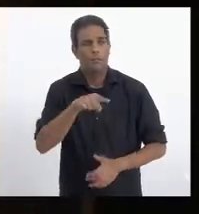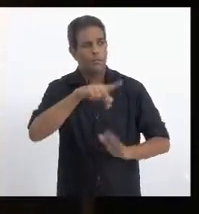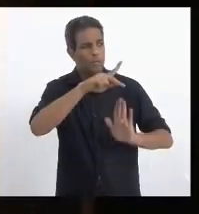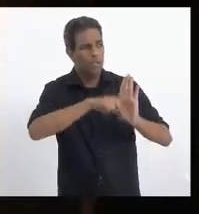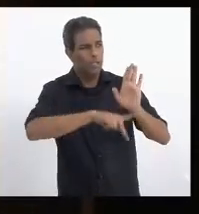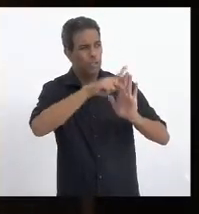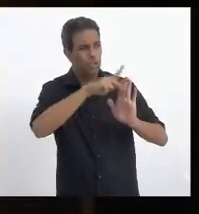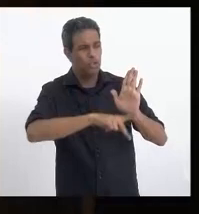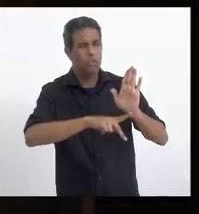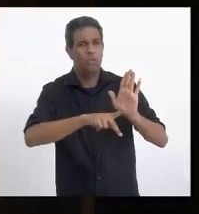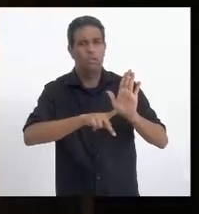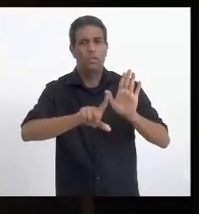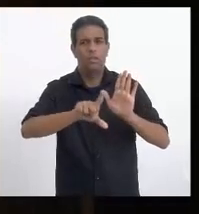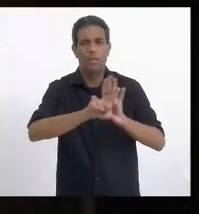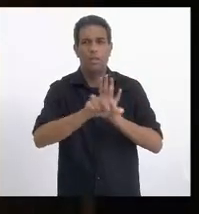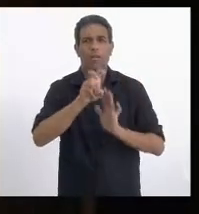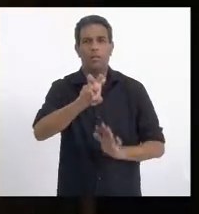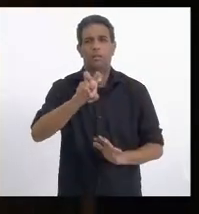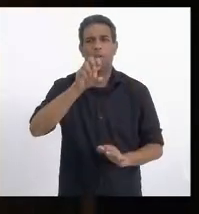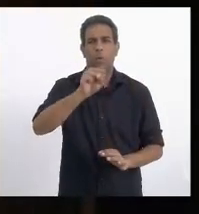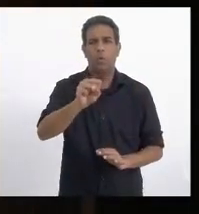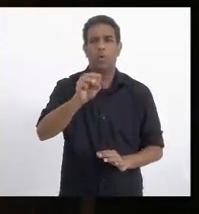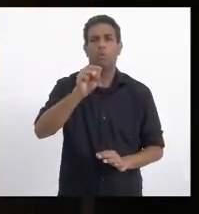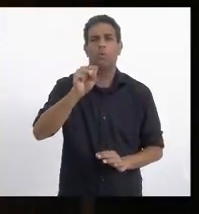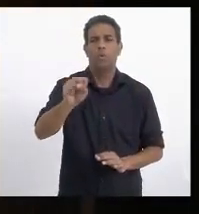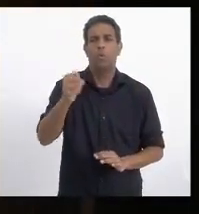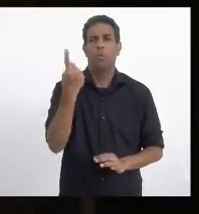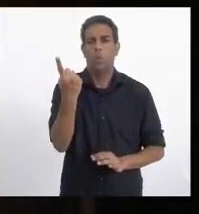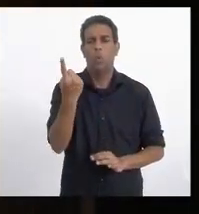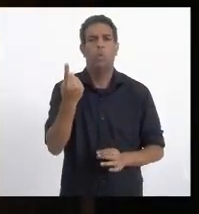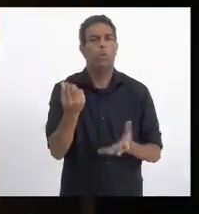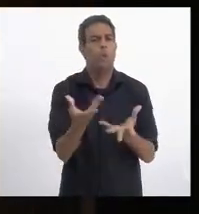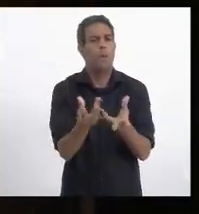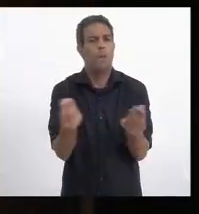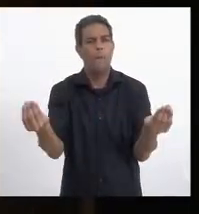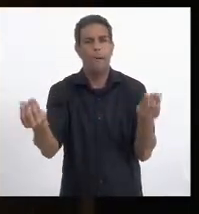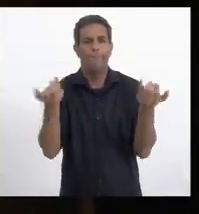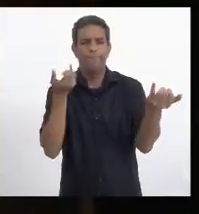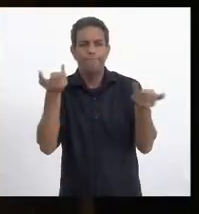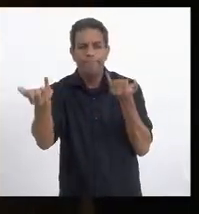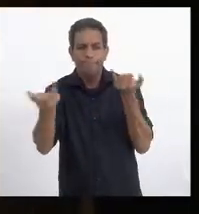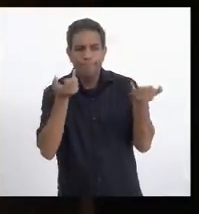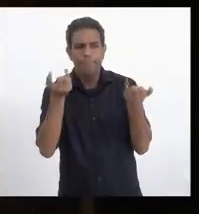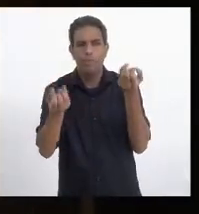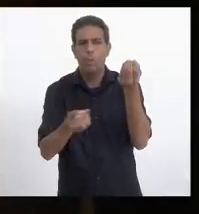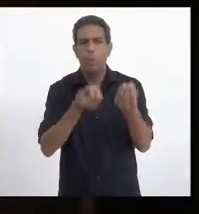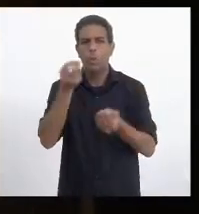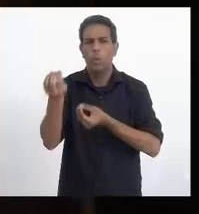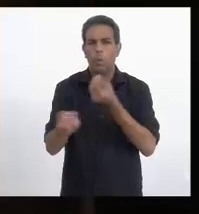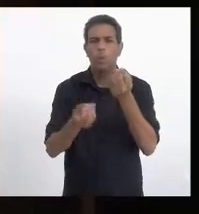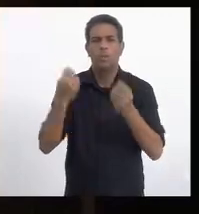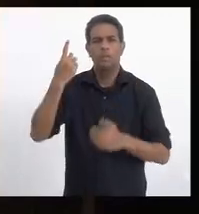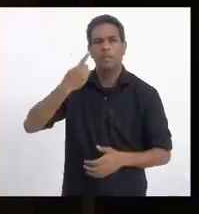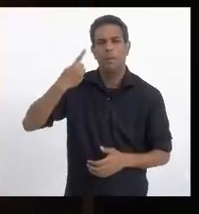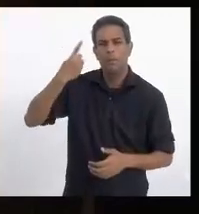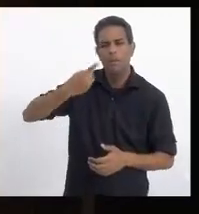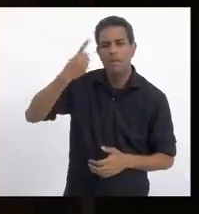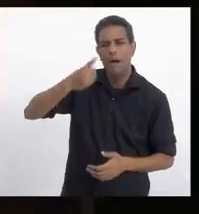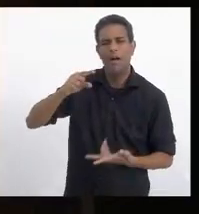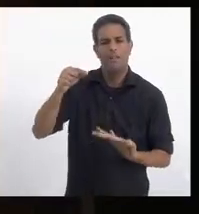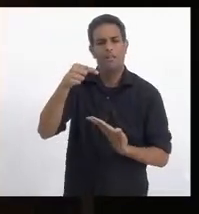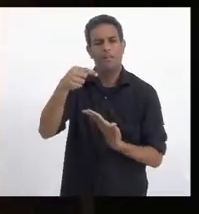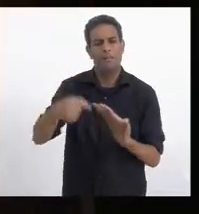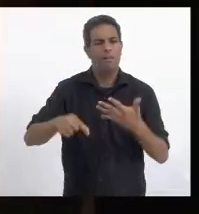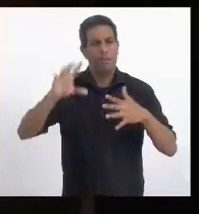projeto direi 581 que vem do governo Monte saiu usa o termo aqui vem junto para os deputados